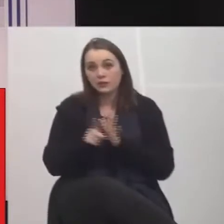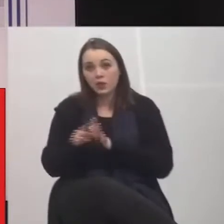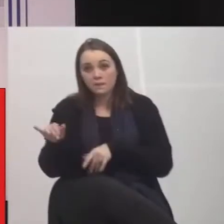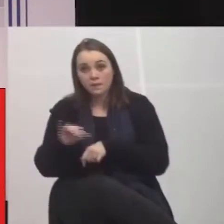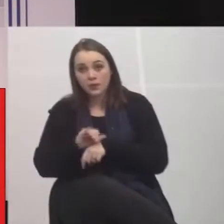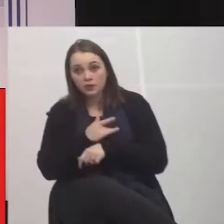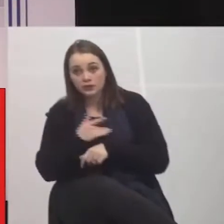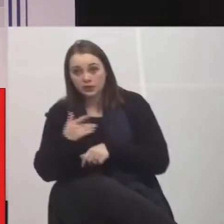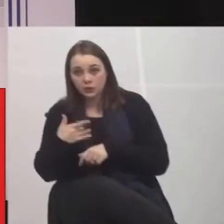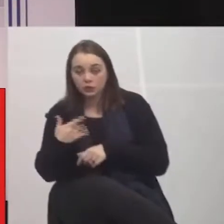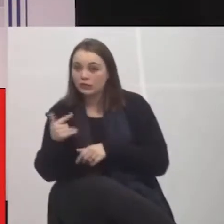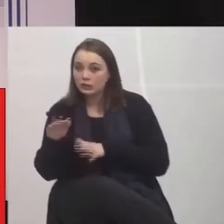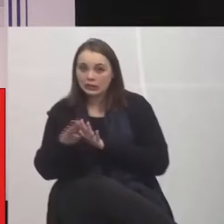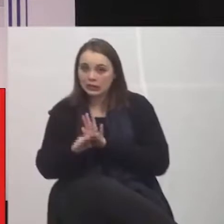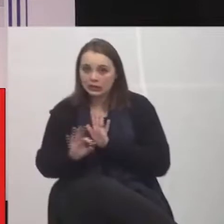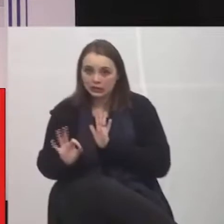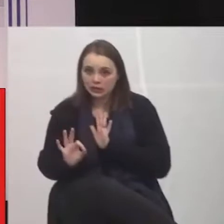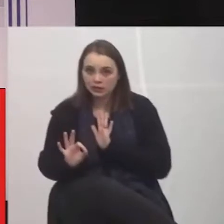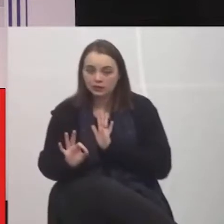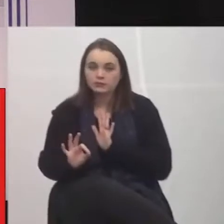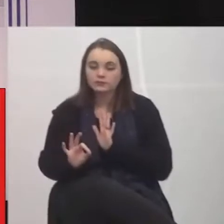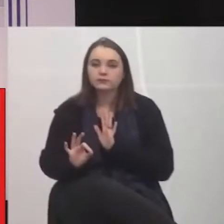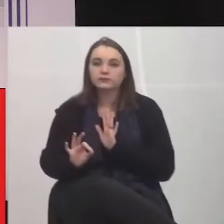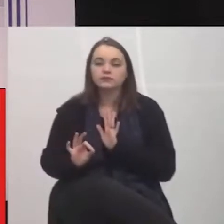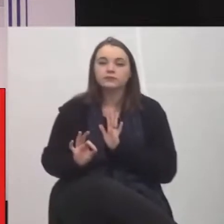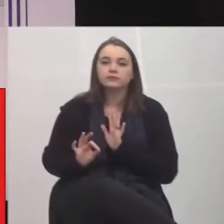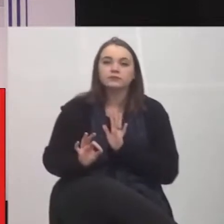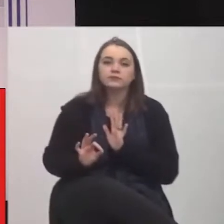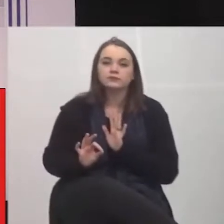sem regulação. São